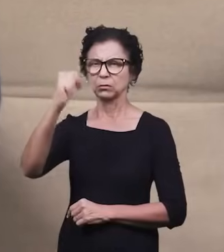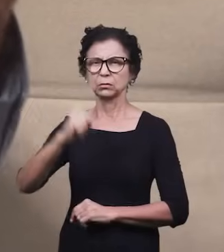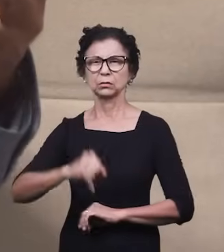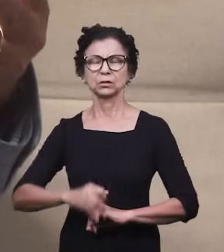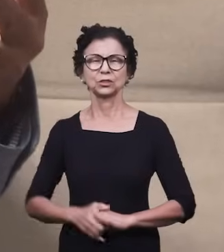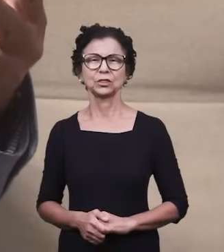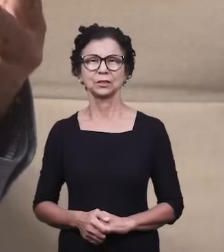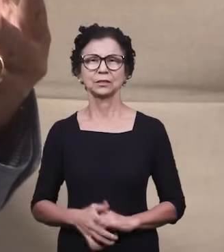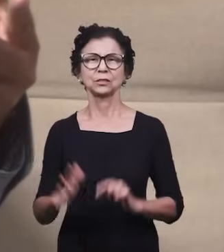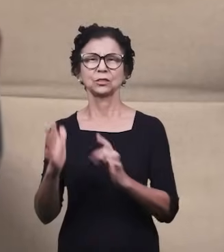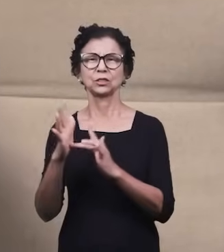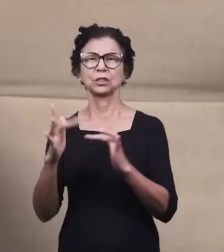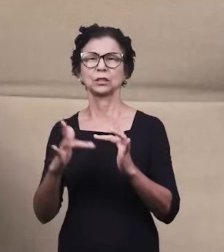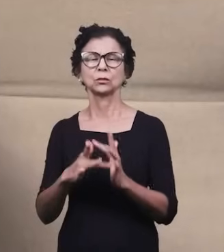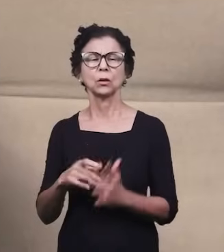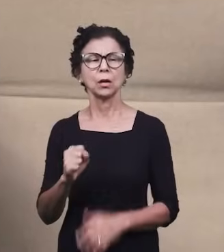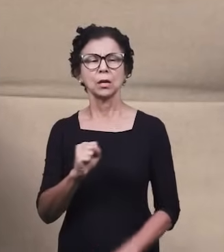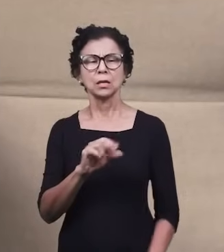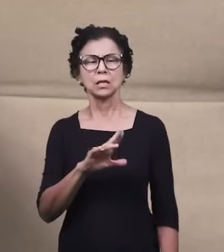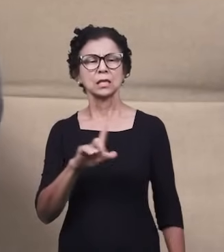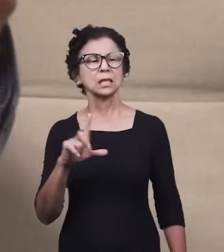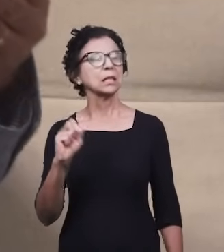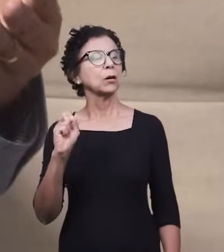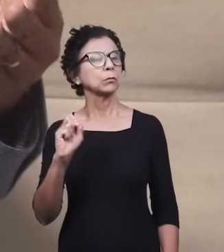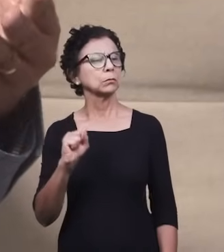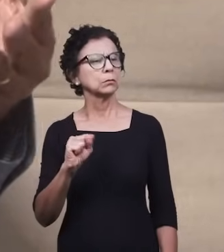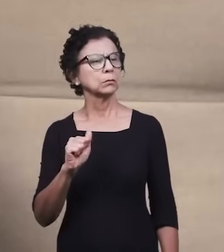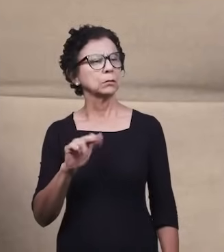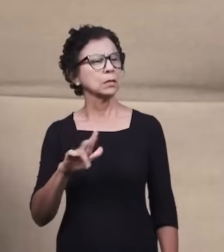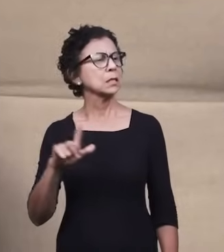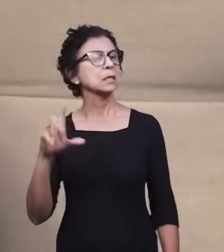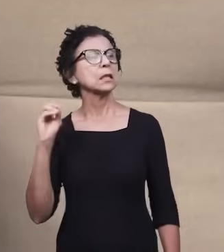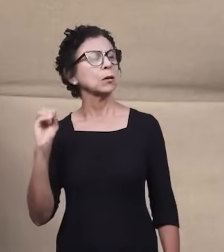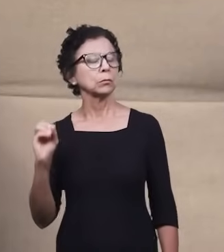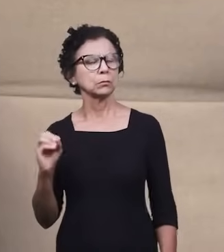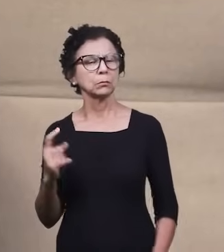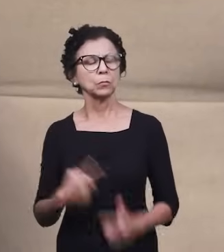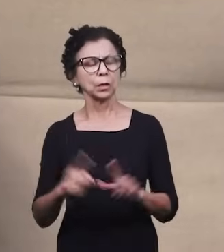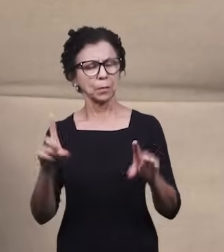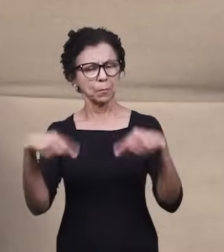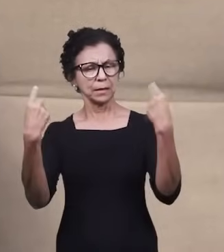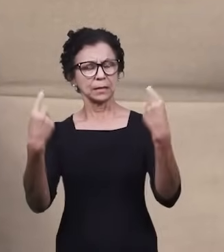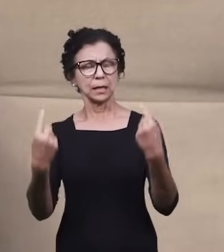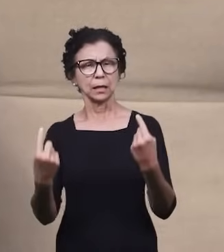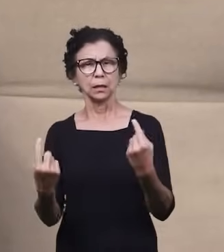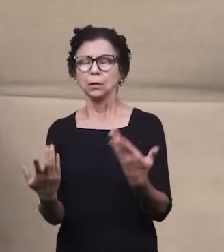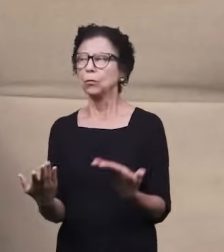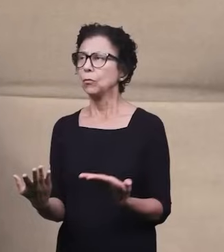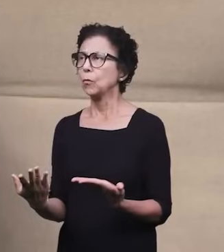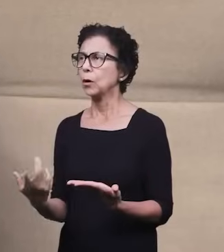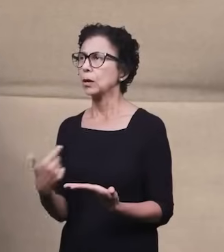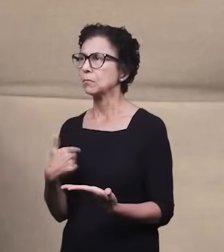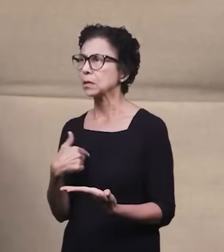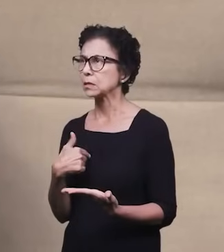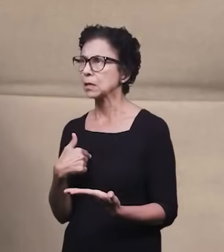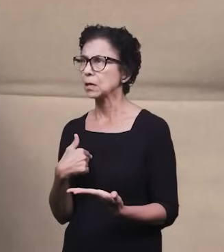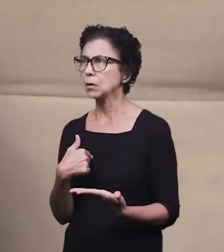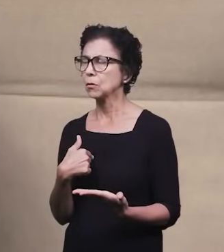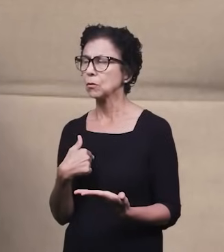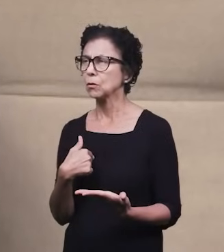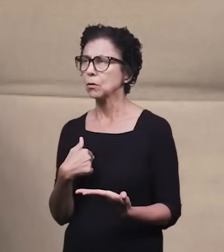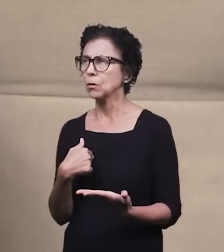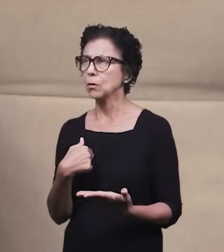da salvação. Saulo, Saulo, por que me persegues? Não, mas eu estou perseguindo é um povo que diz aí